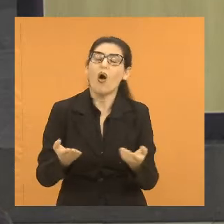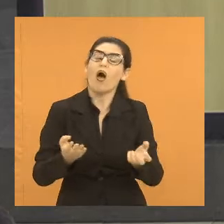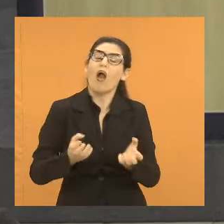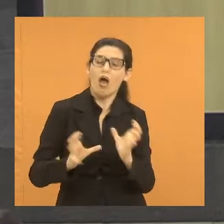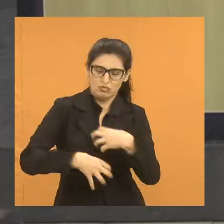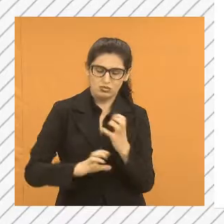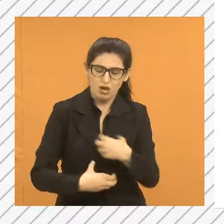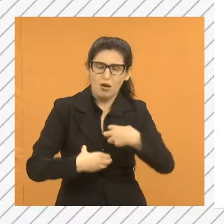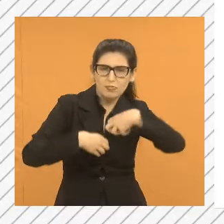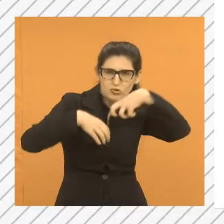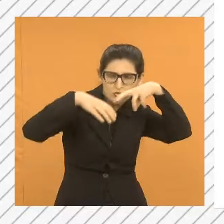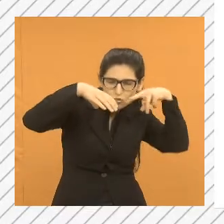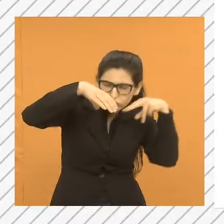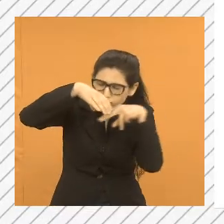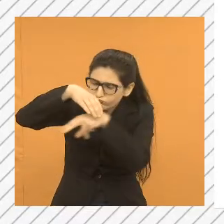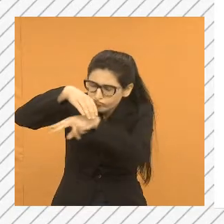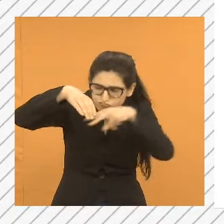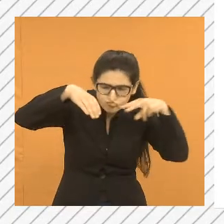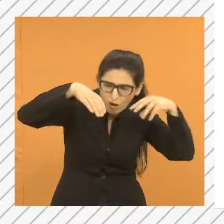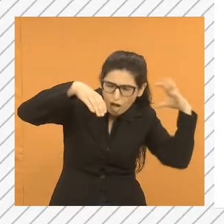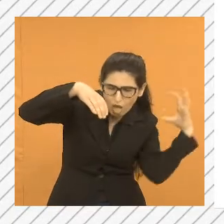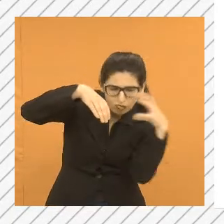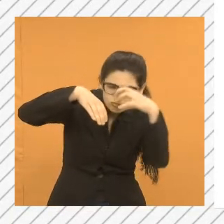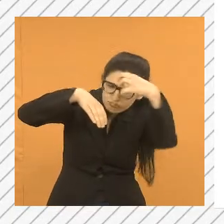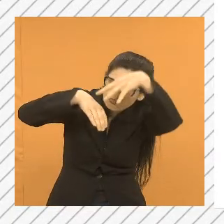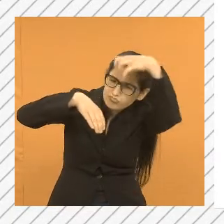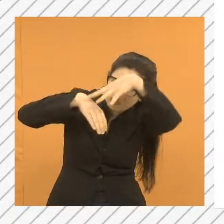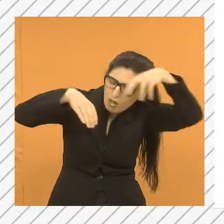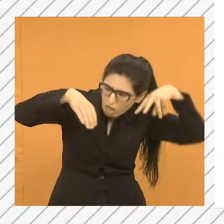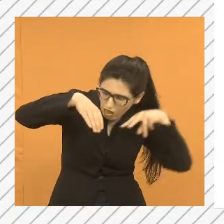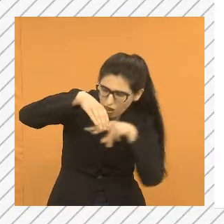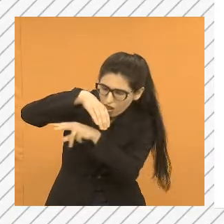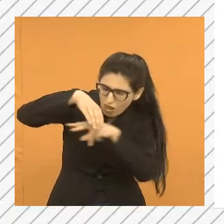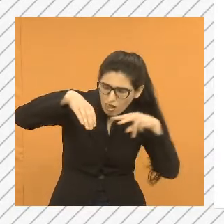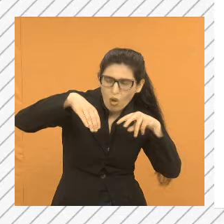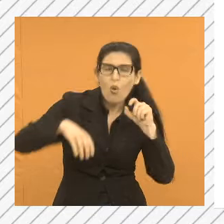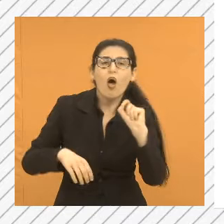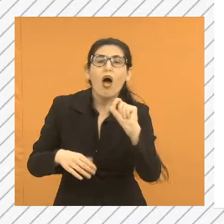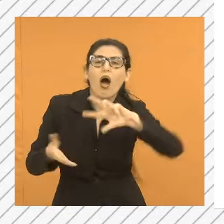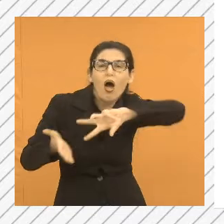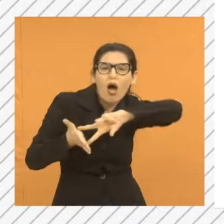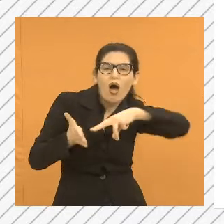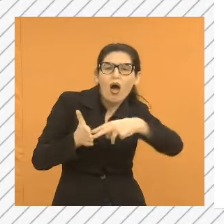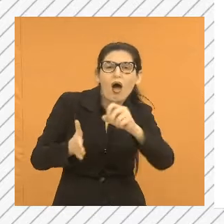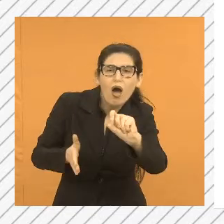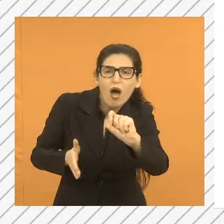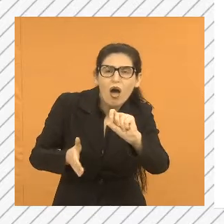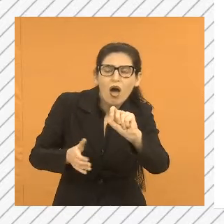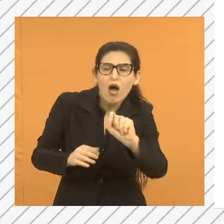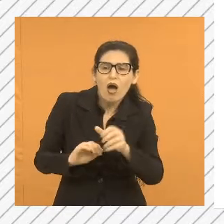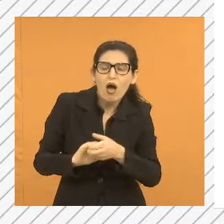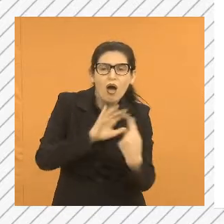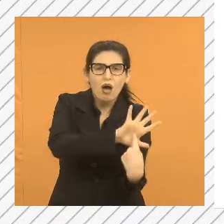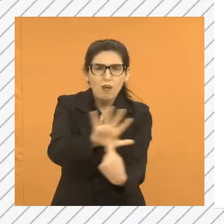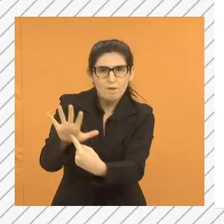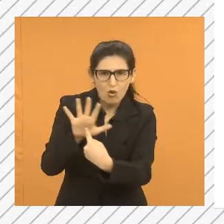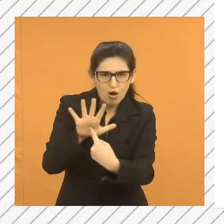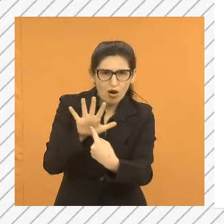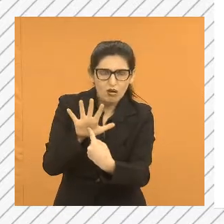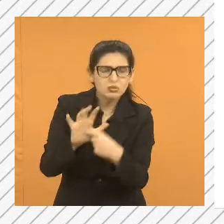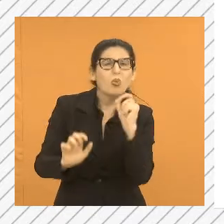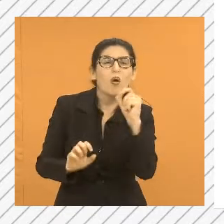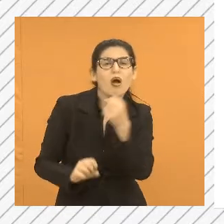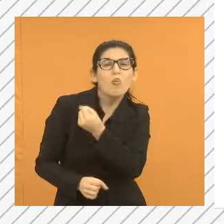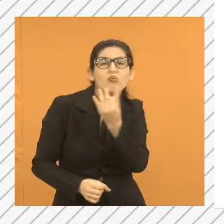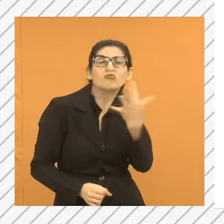de imagem. Os exames de imagem é o que nos mostra o